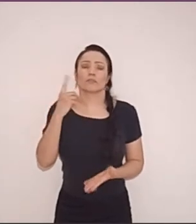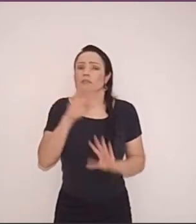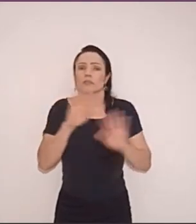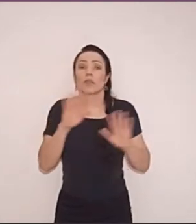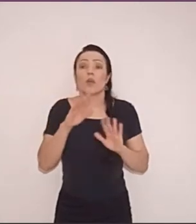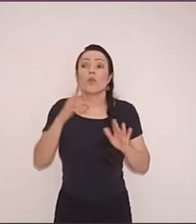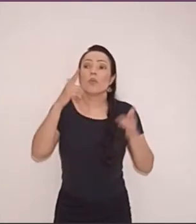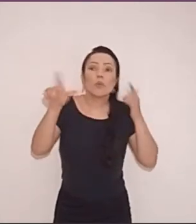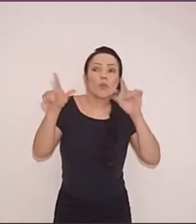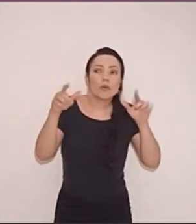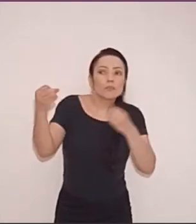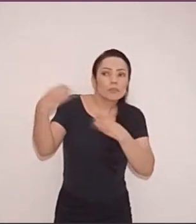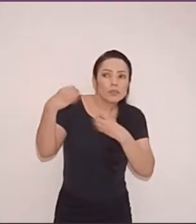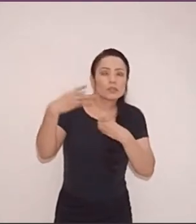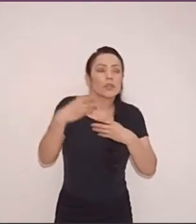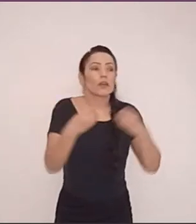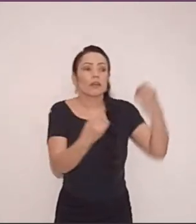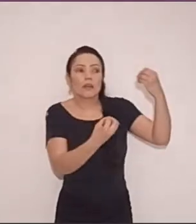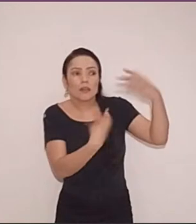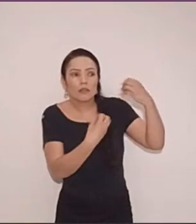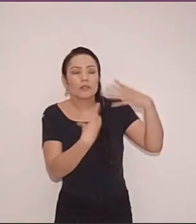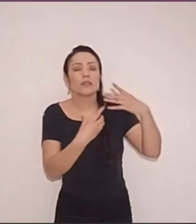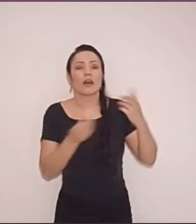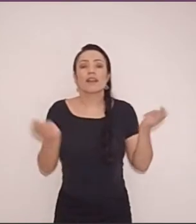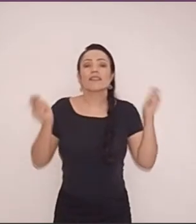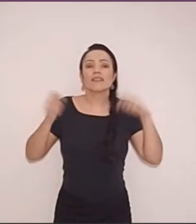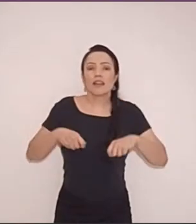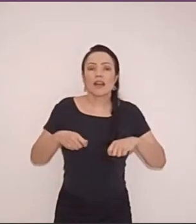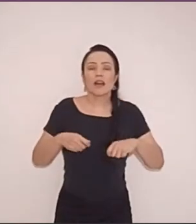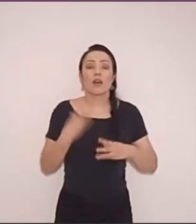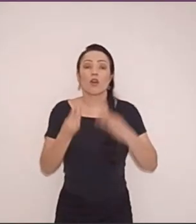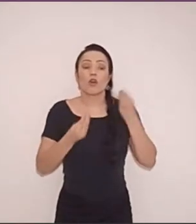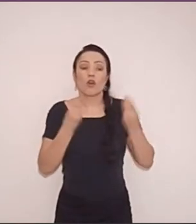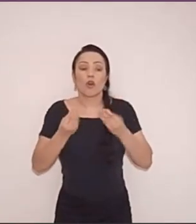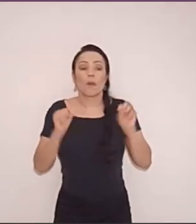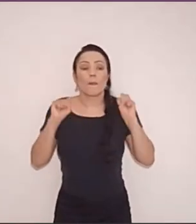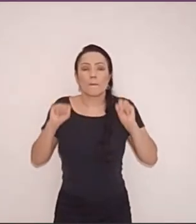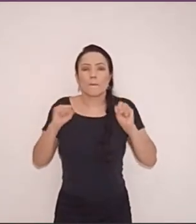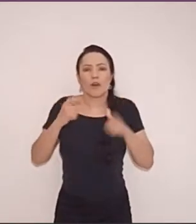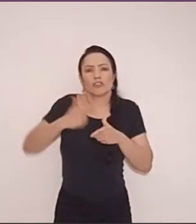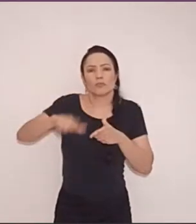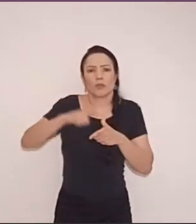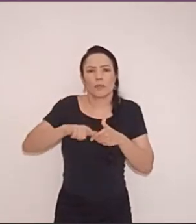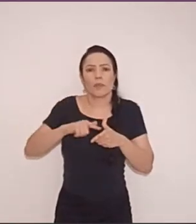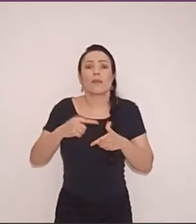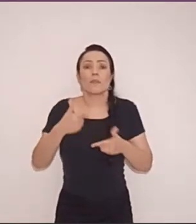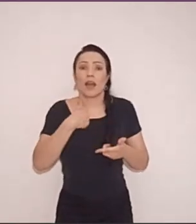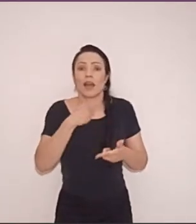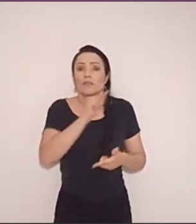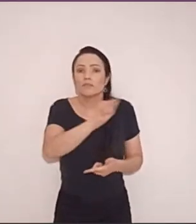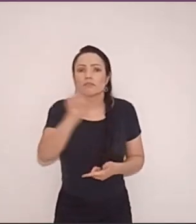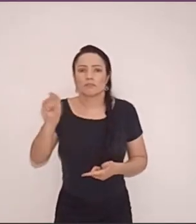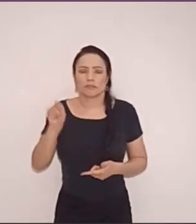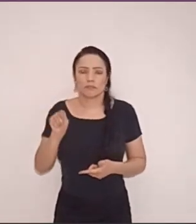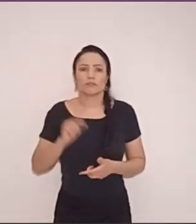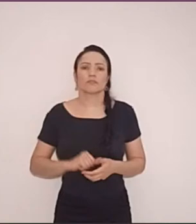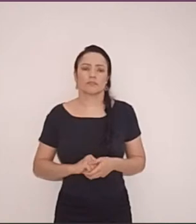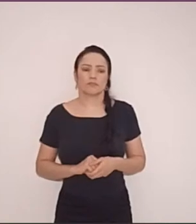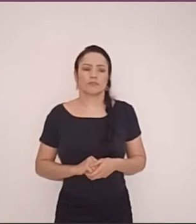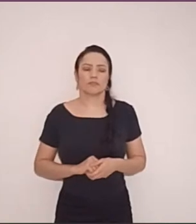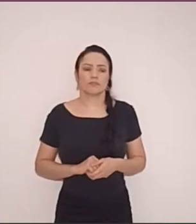pessoas outros povos é como a gente pode resolver um problema que atinge o cada um de nós ele começou